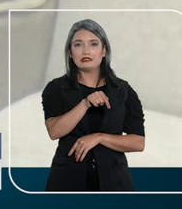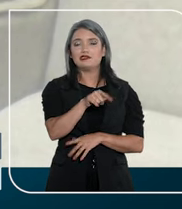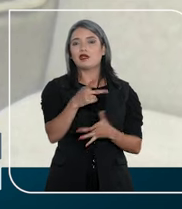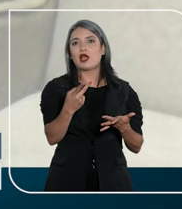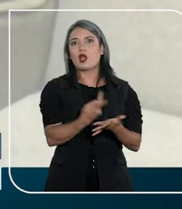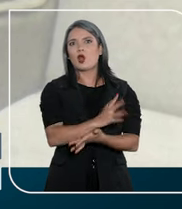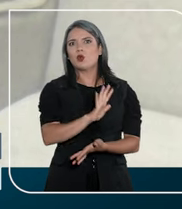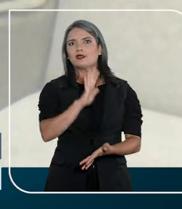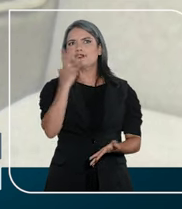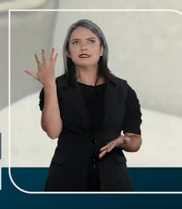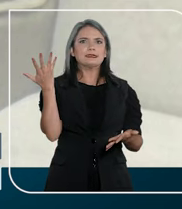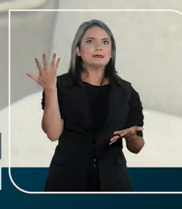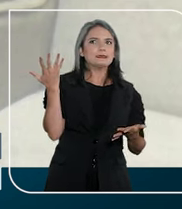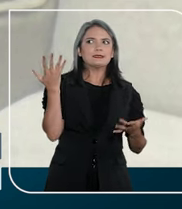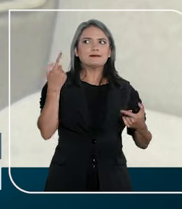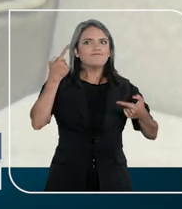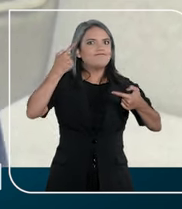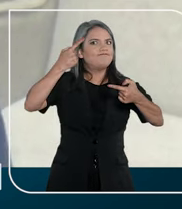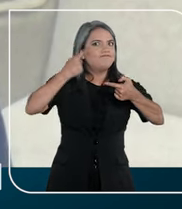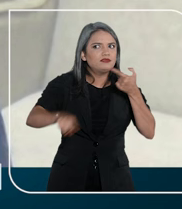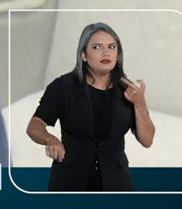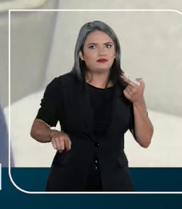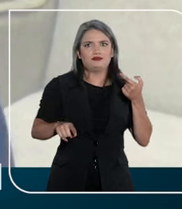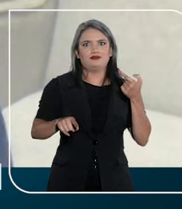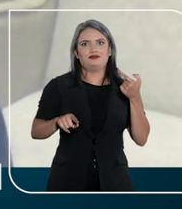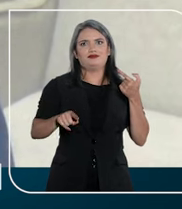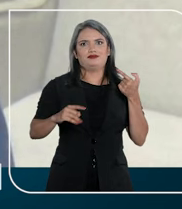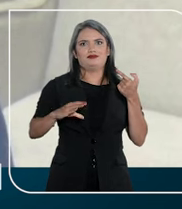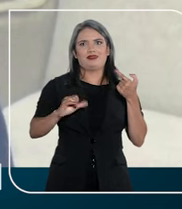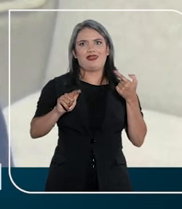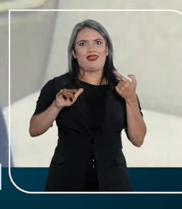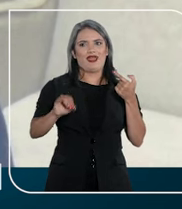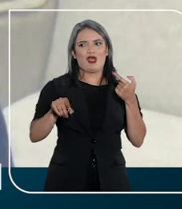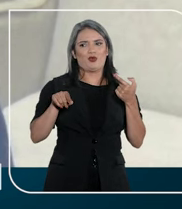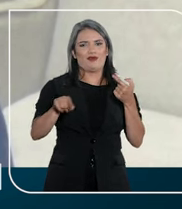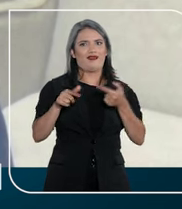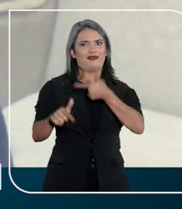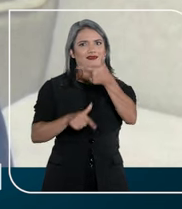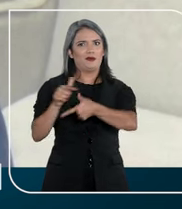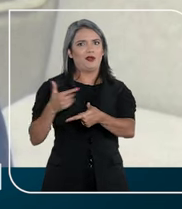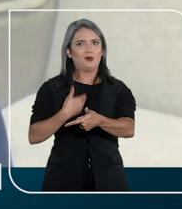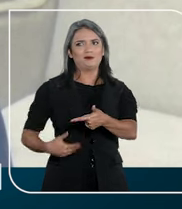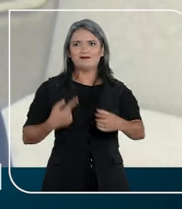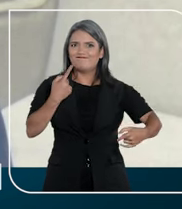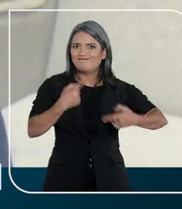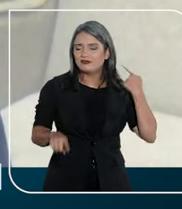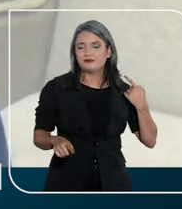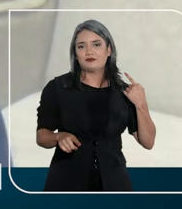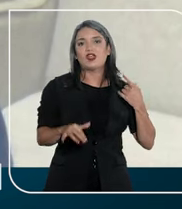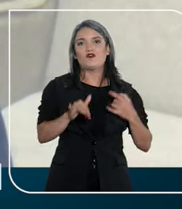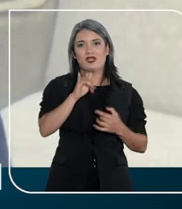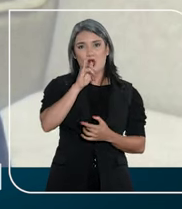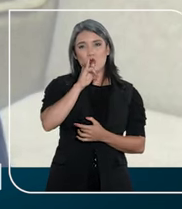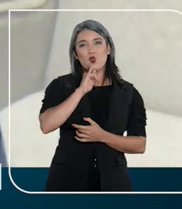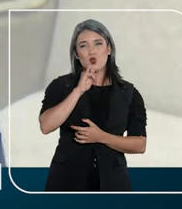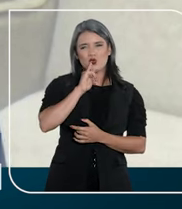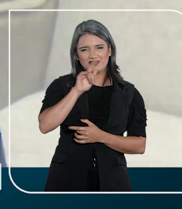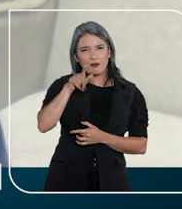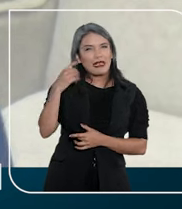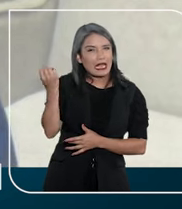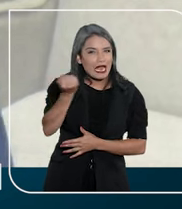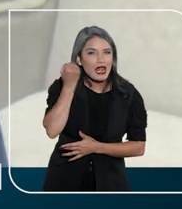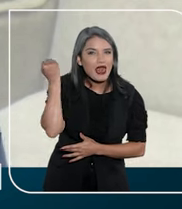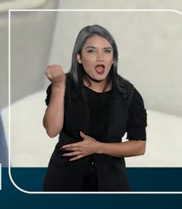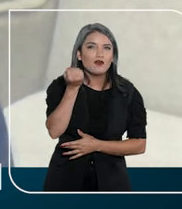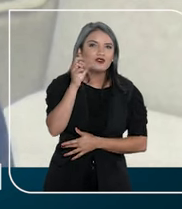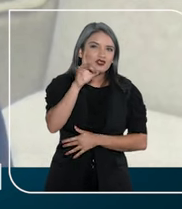situação que é totalmente incompatível com o exercício de uma função pública, né? Eu daria um exemplo, lógico, um exemplo bastante